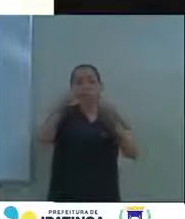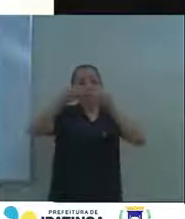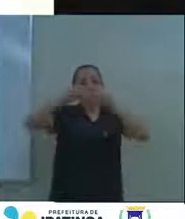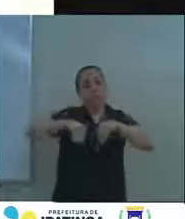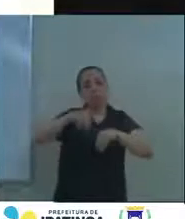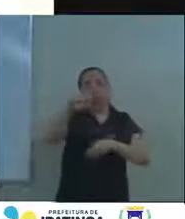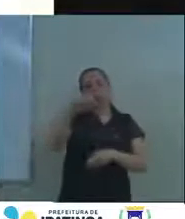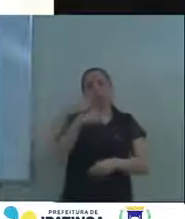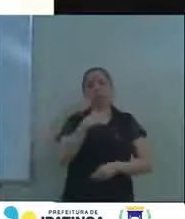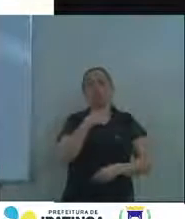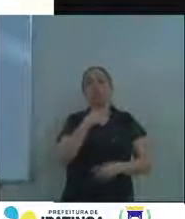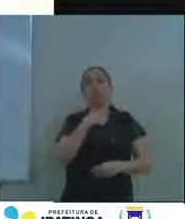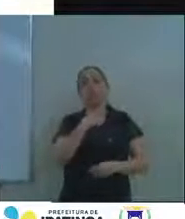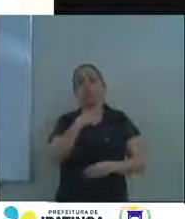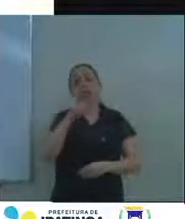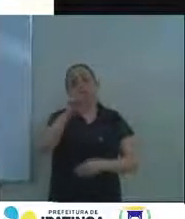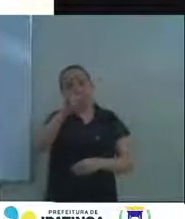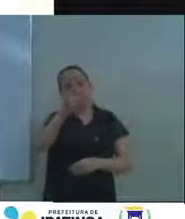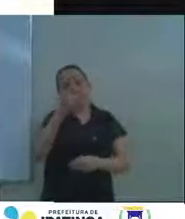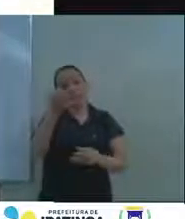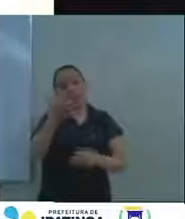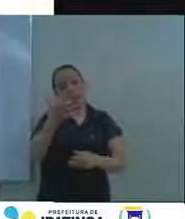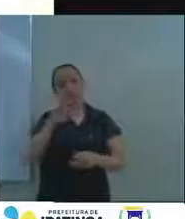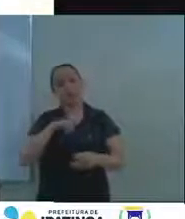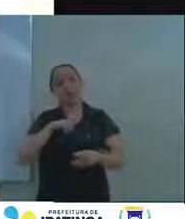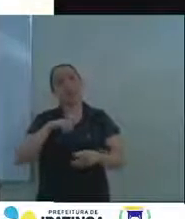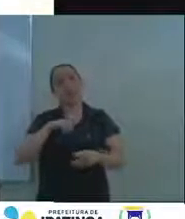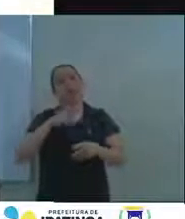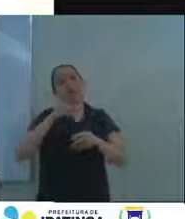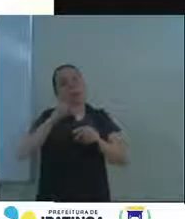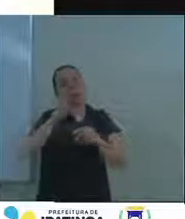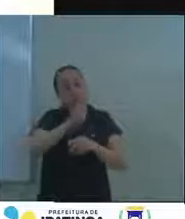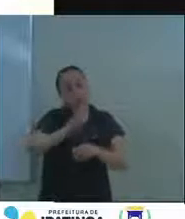vocês, se vocês fizerem. Mas,